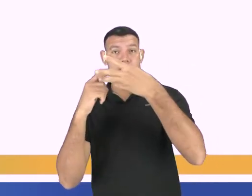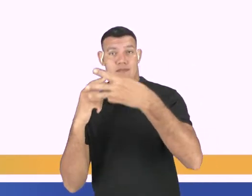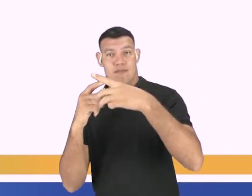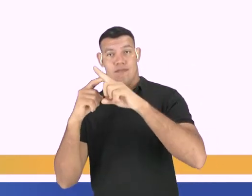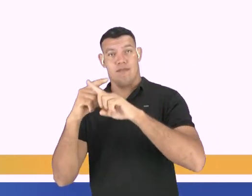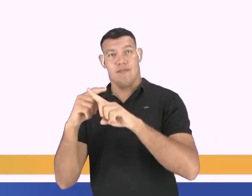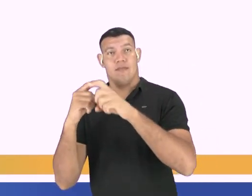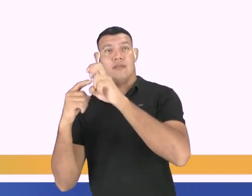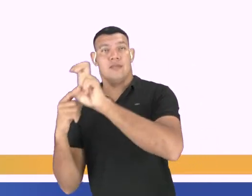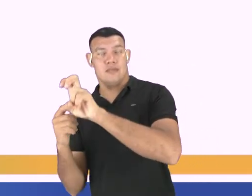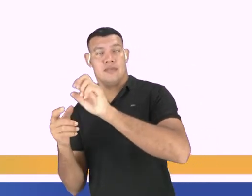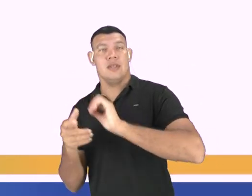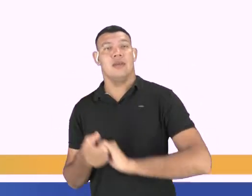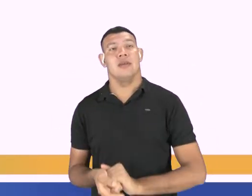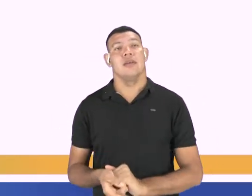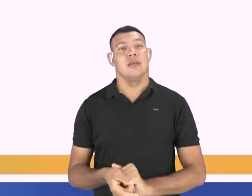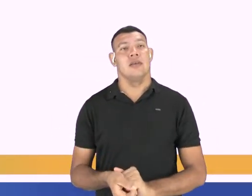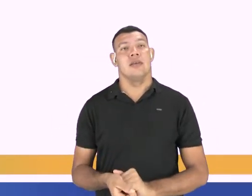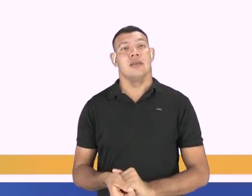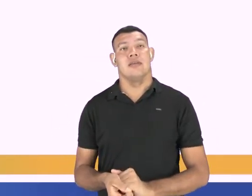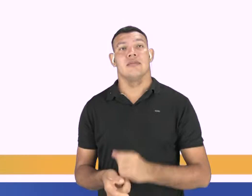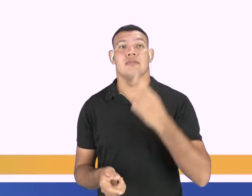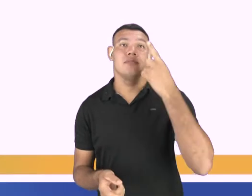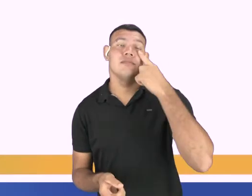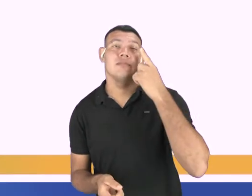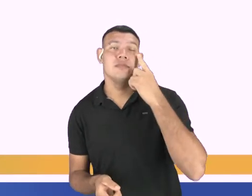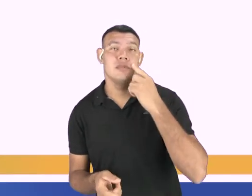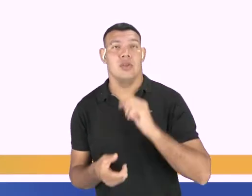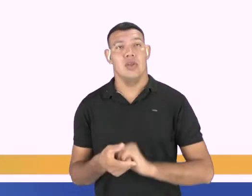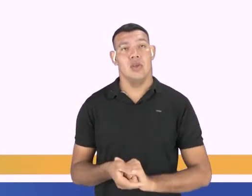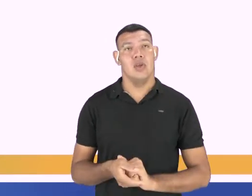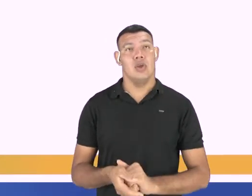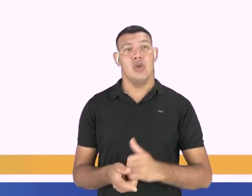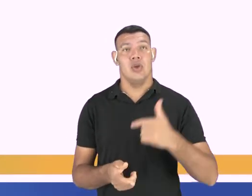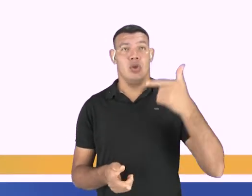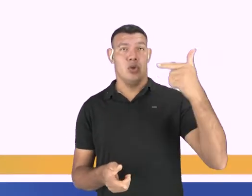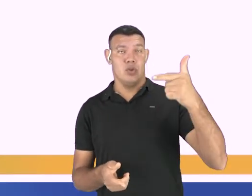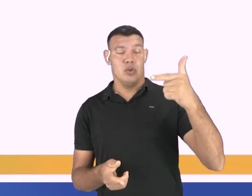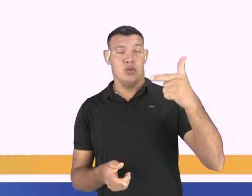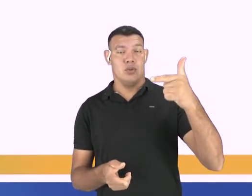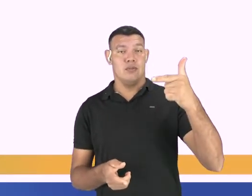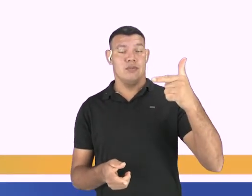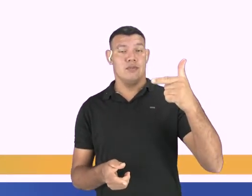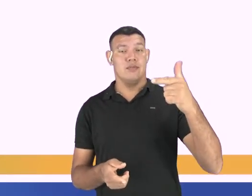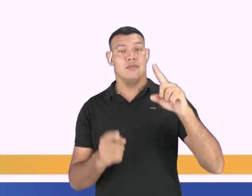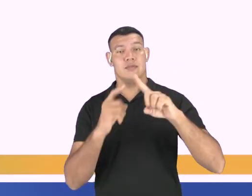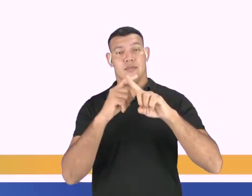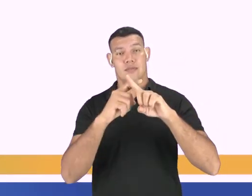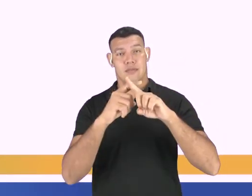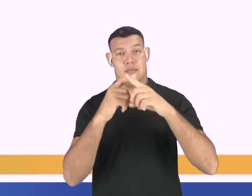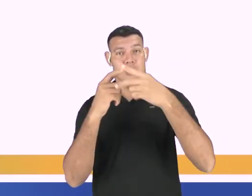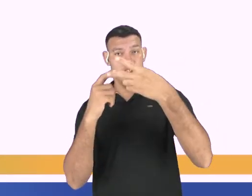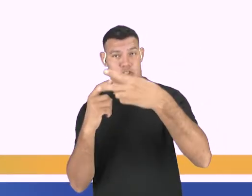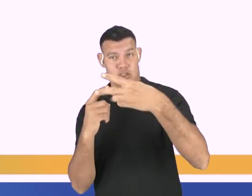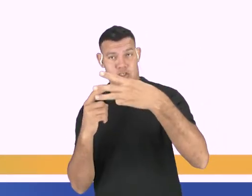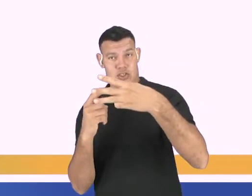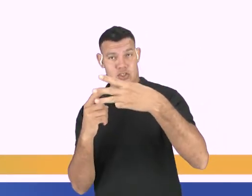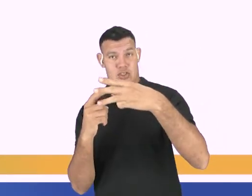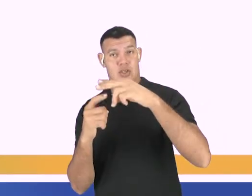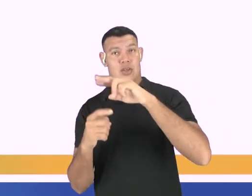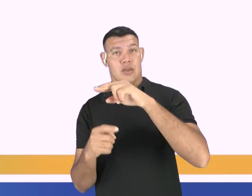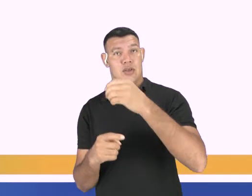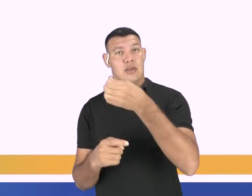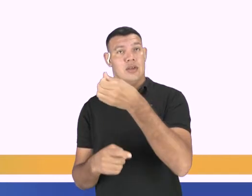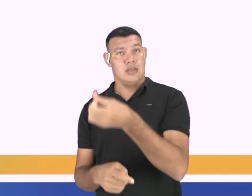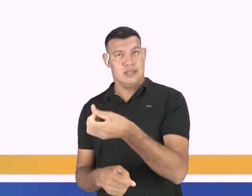vezes 5. Observe que 2 vezes 3 é igual a 6, e 6 vezes 5 é igual a 30. Bom, então,